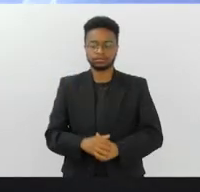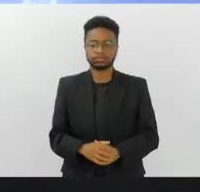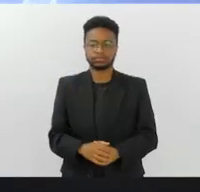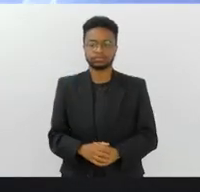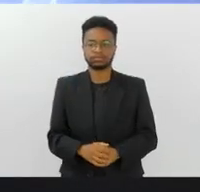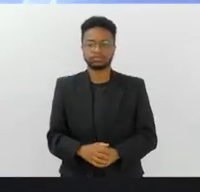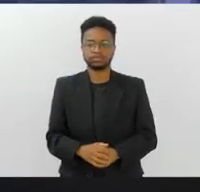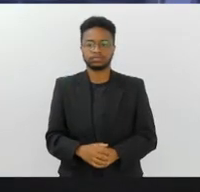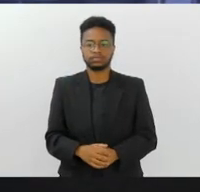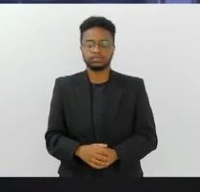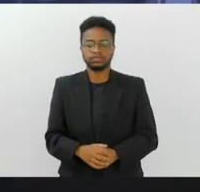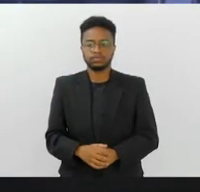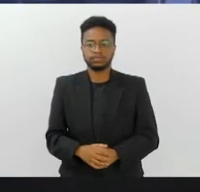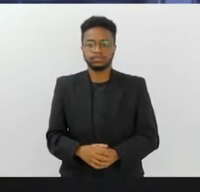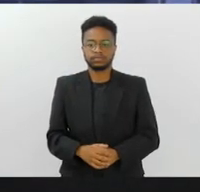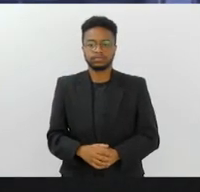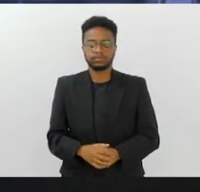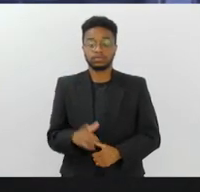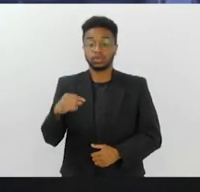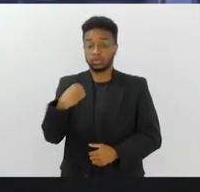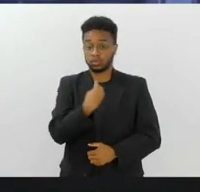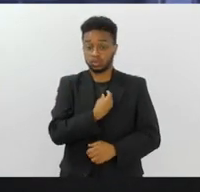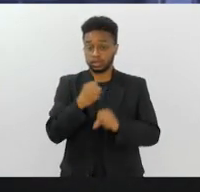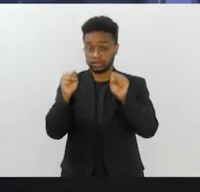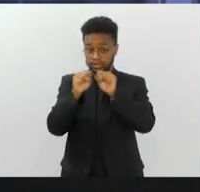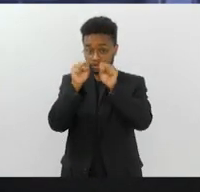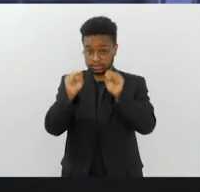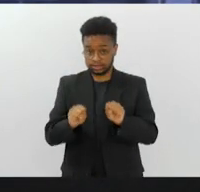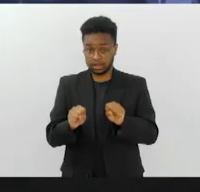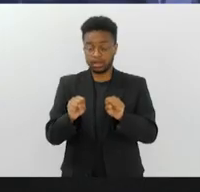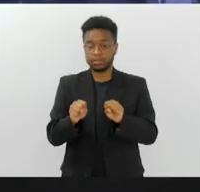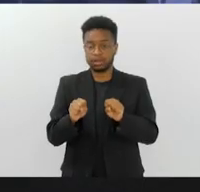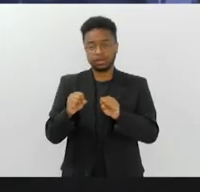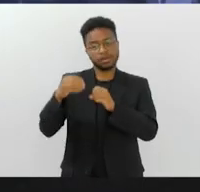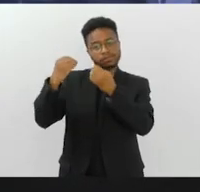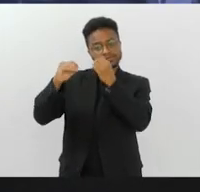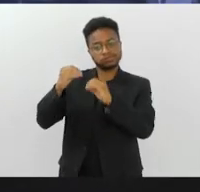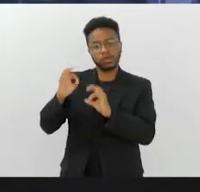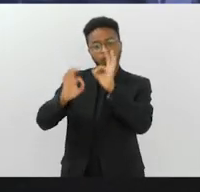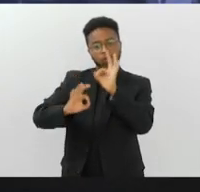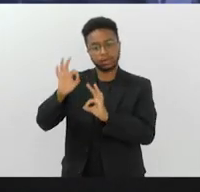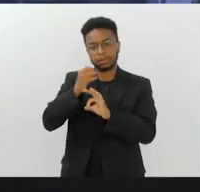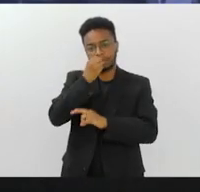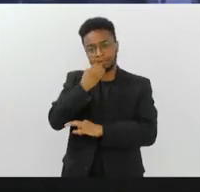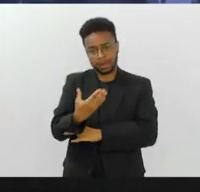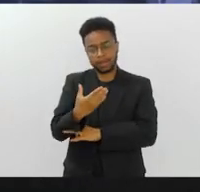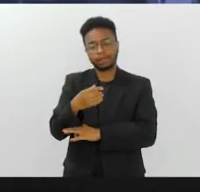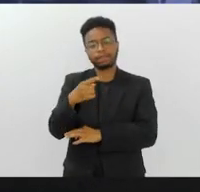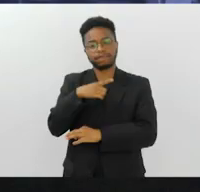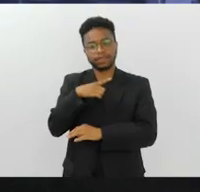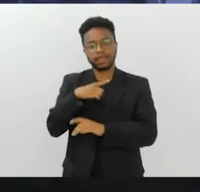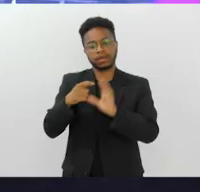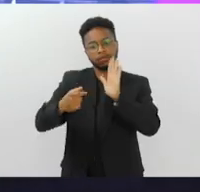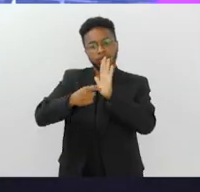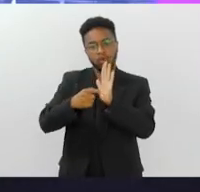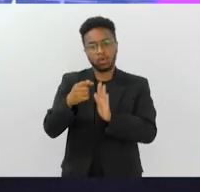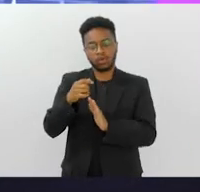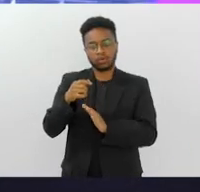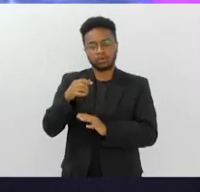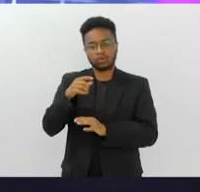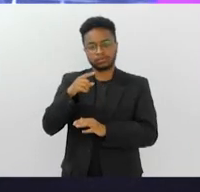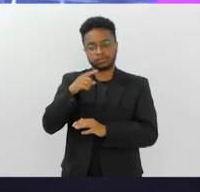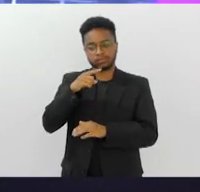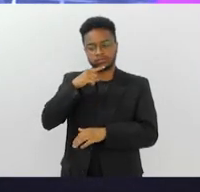favor pode passar o nosso tema ele tá muito bem colocado nesse relatório do niche é um software Russo pode